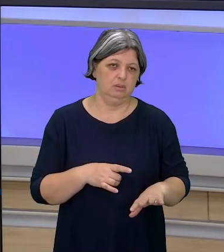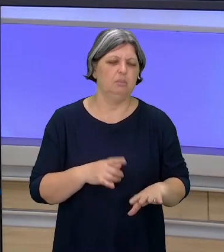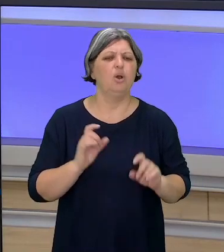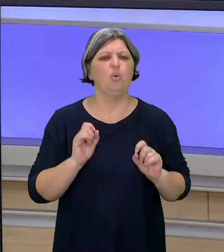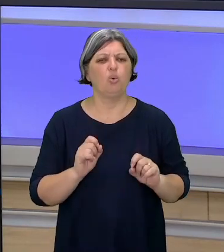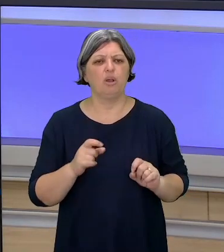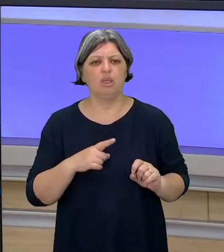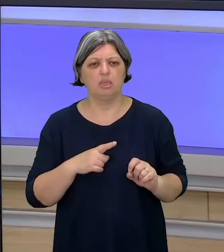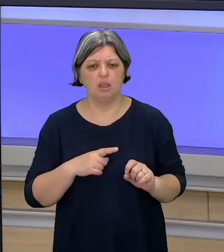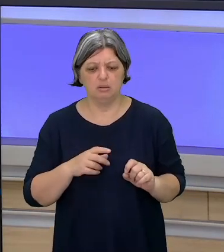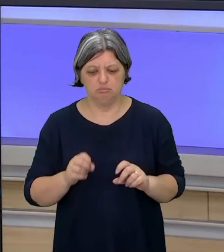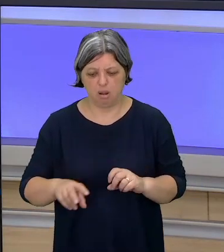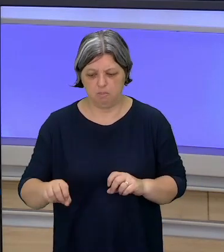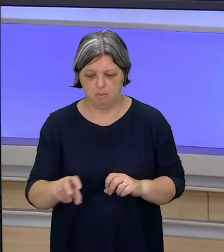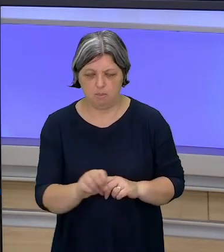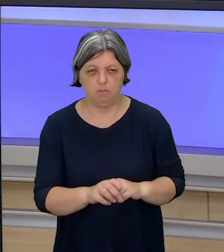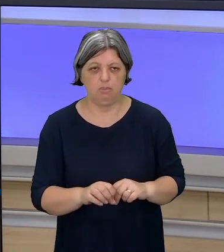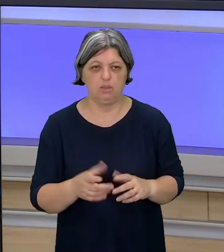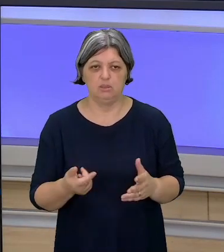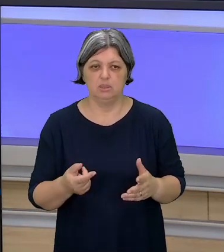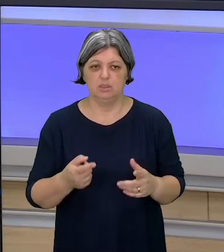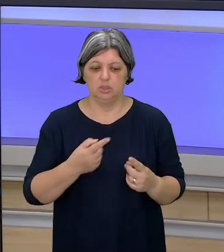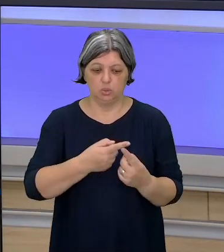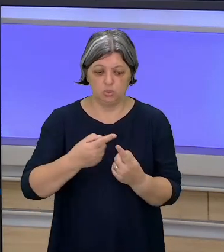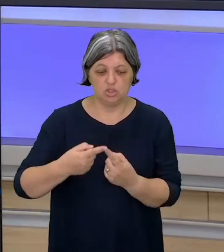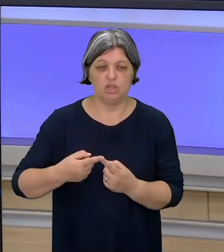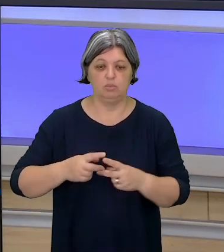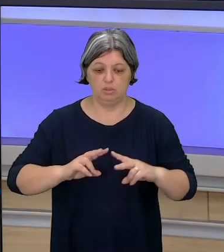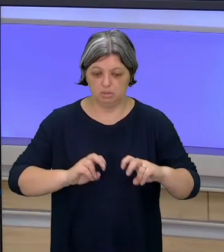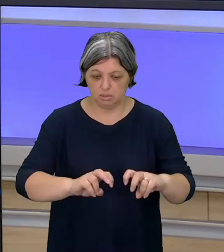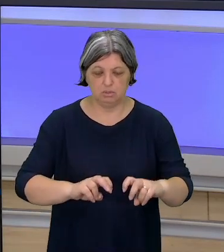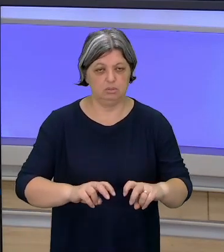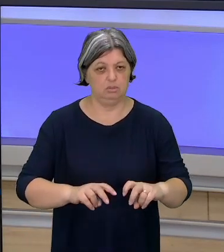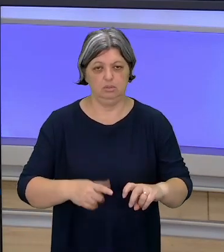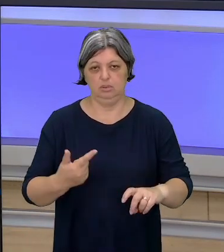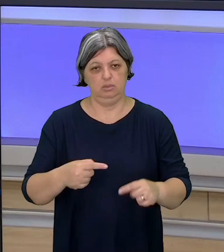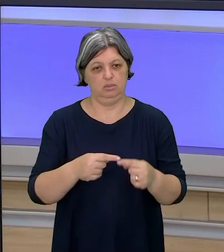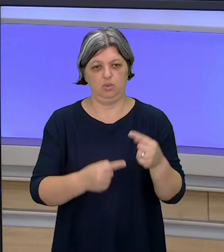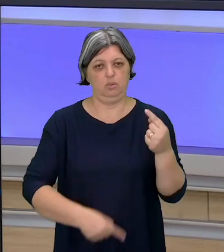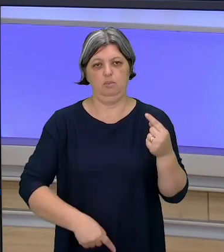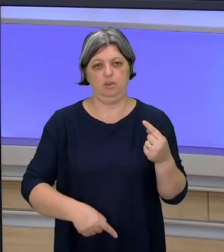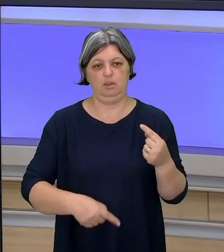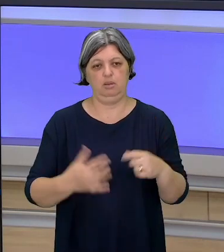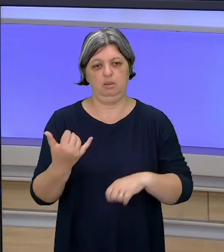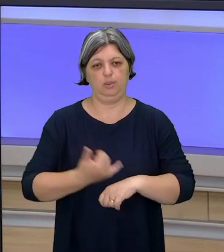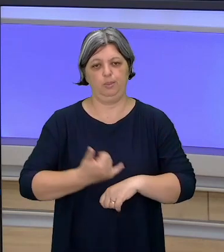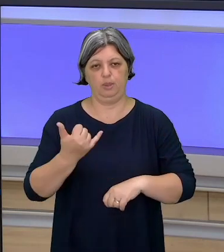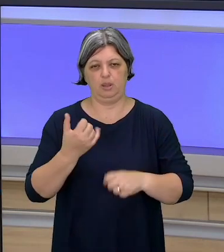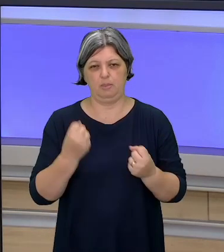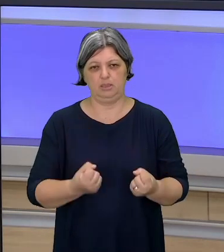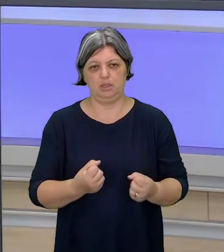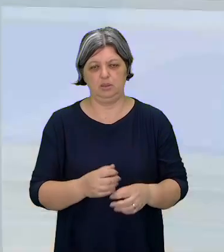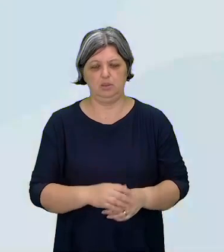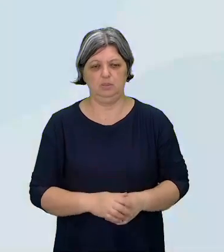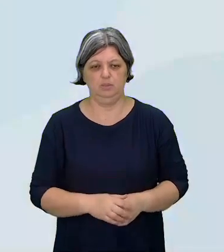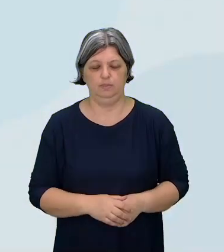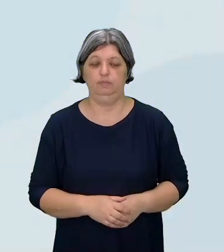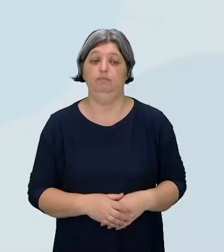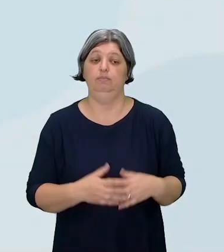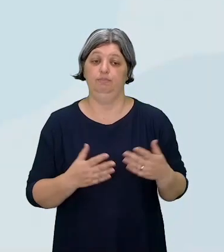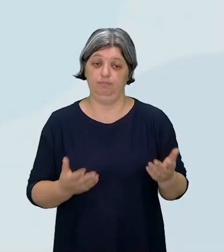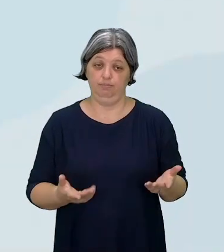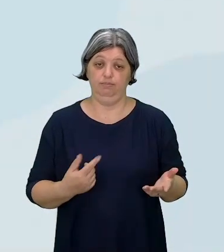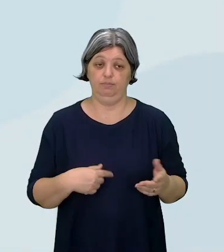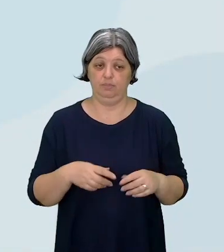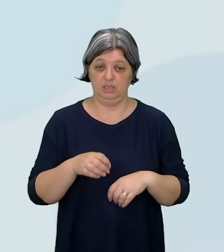mercúrio estaria fazendo lá, se o tipo de extração que tem ali não envolve esse tipo de metal? E aí, por isso, eles sugerem...